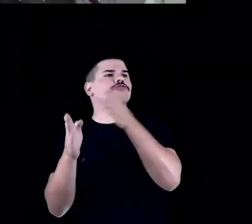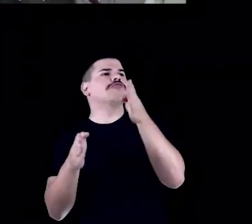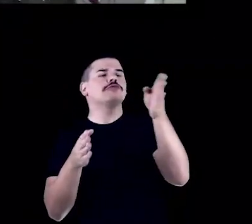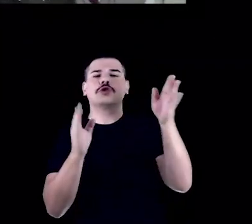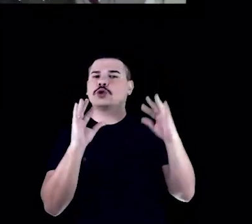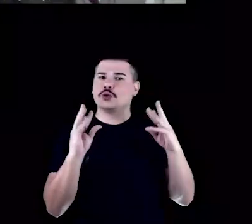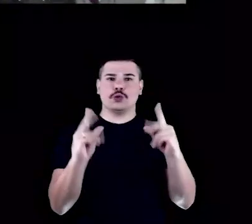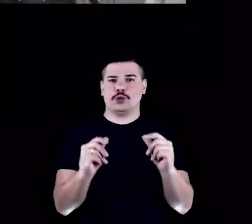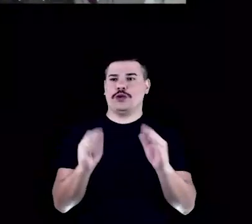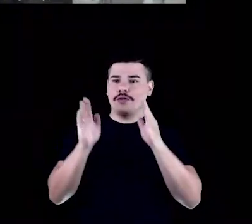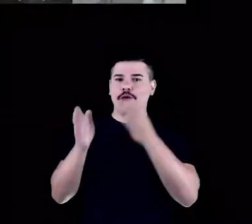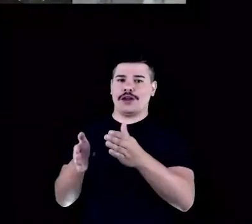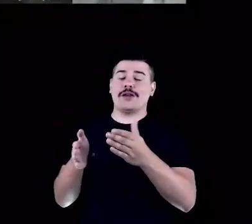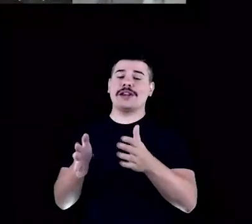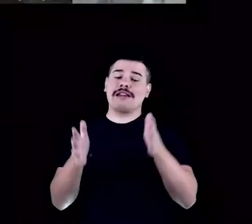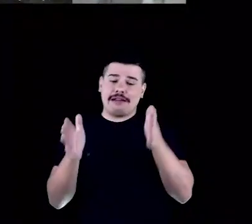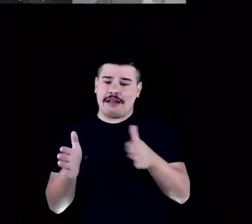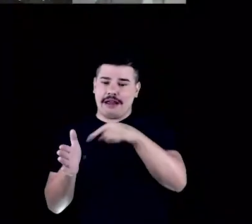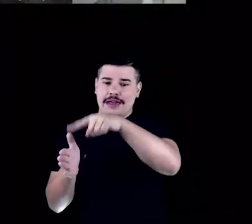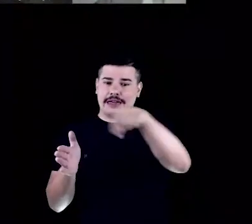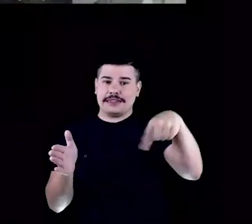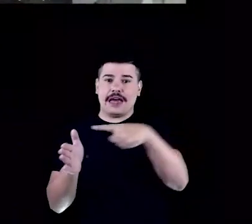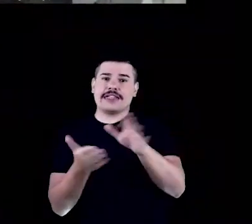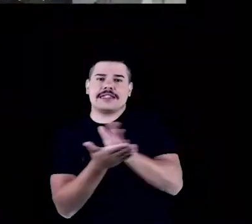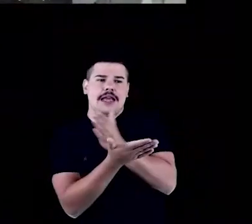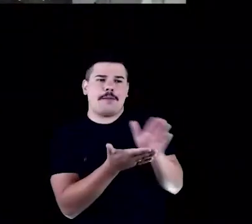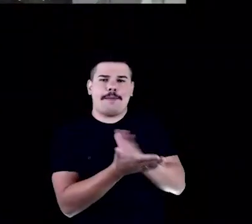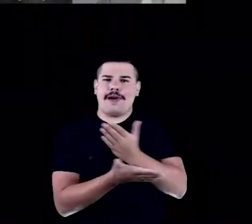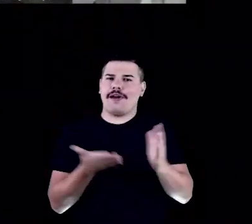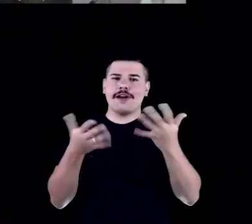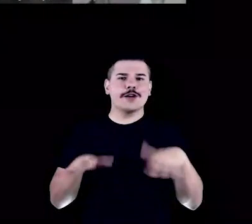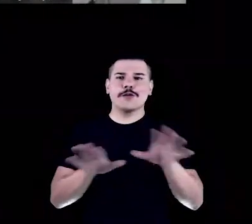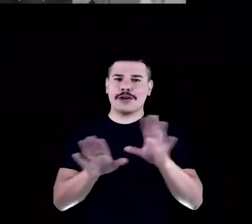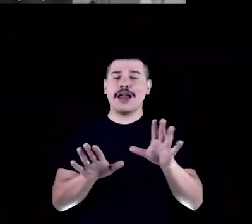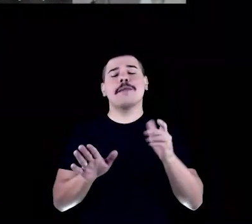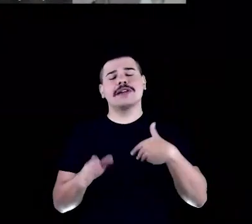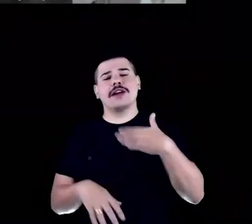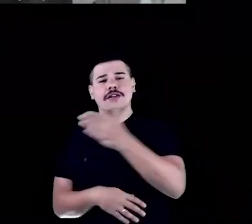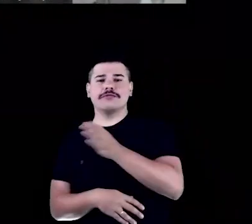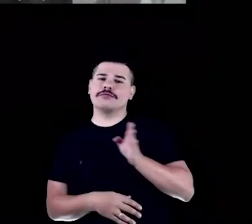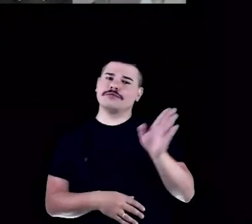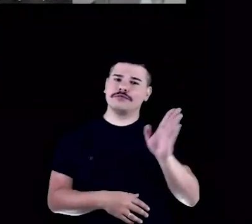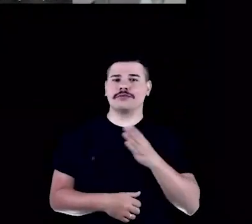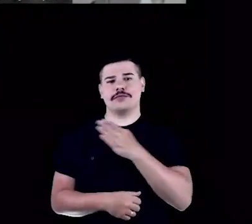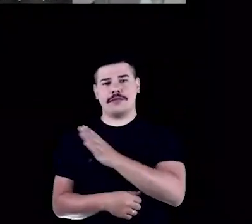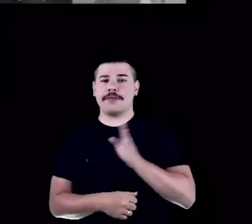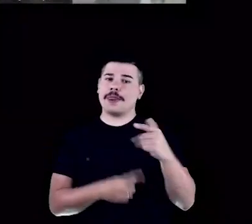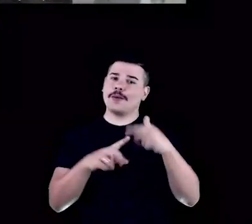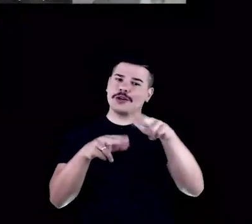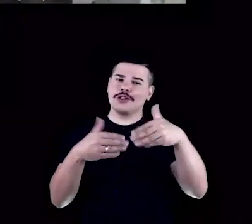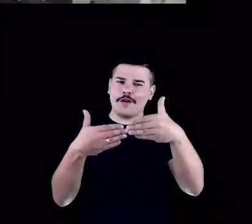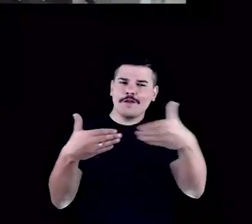problema é esse, assim, até que ponto demarcar a divisão e, ao mesmo tempo, não querer se limitar nela, né? É o dilema um